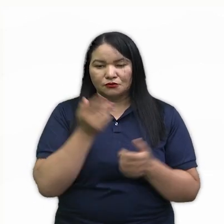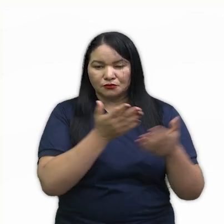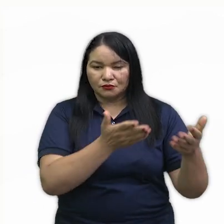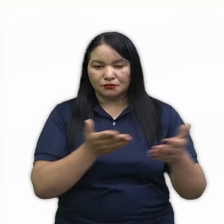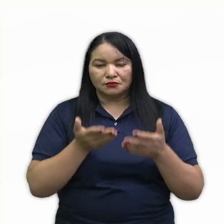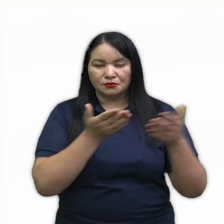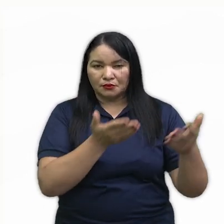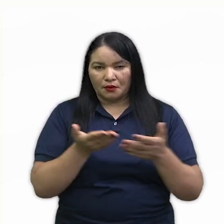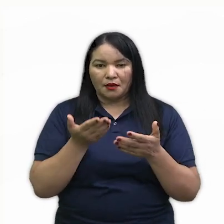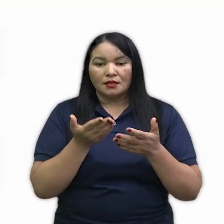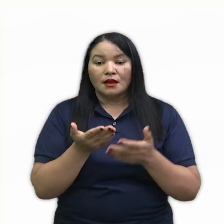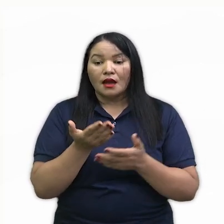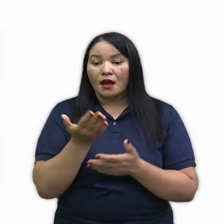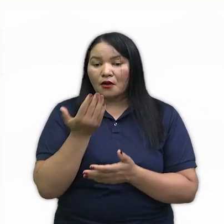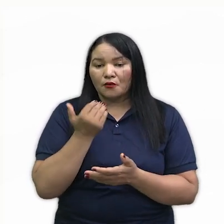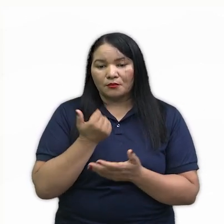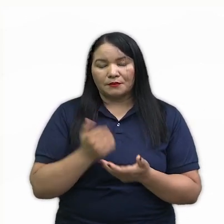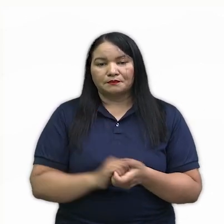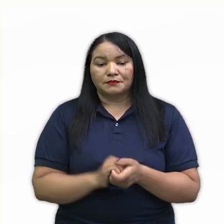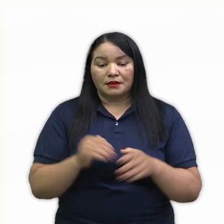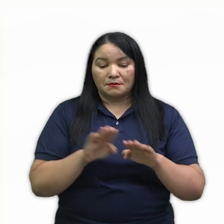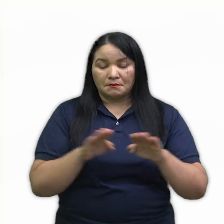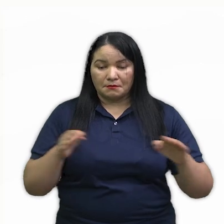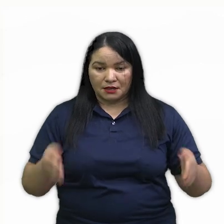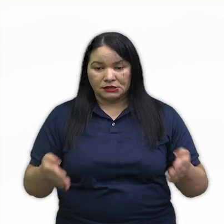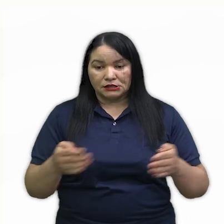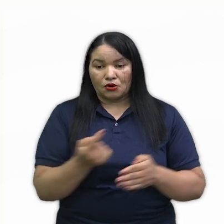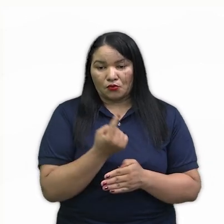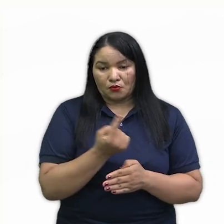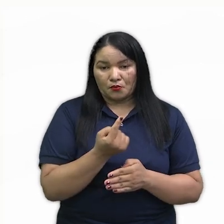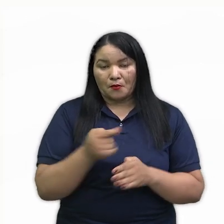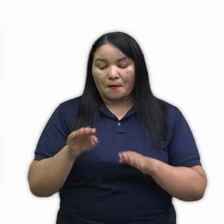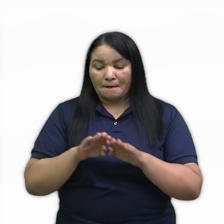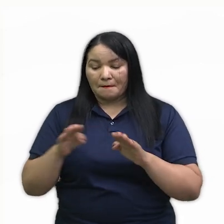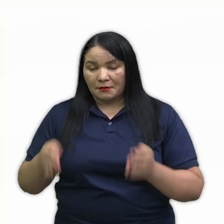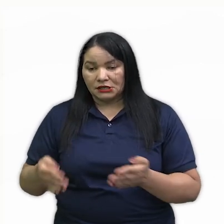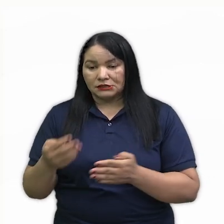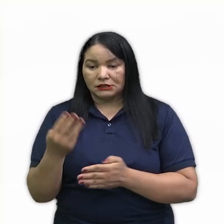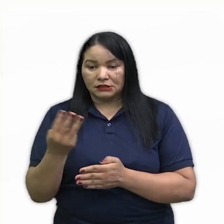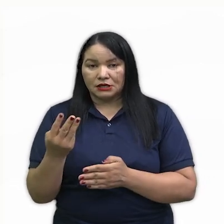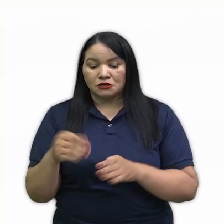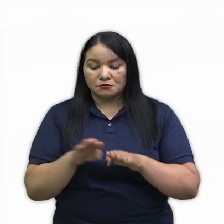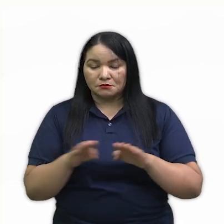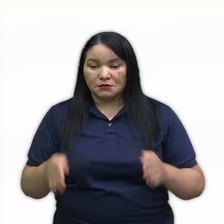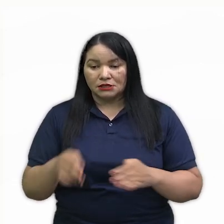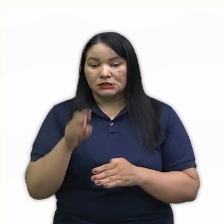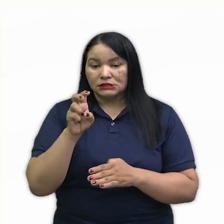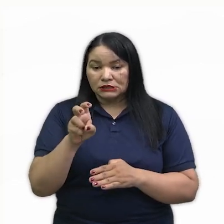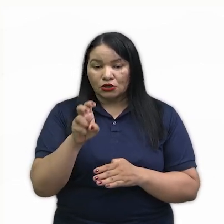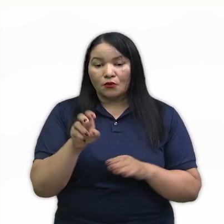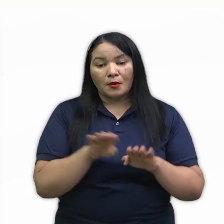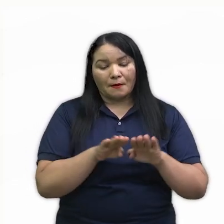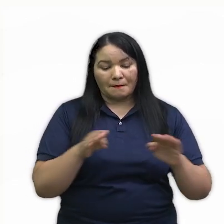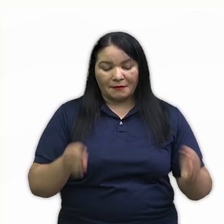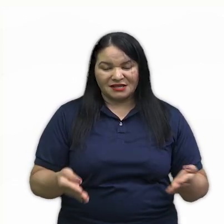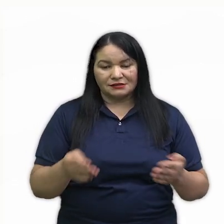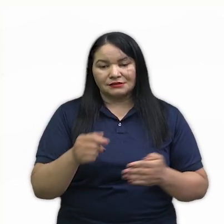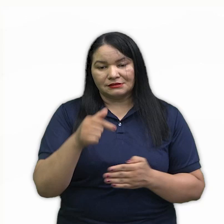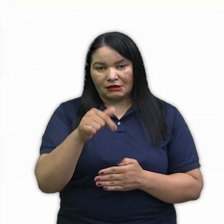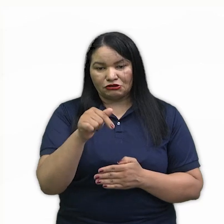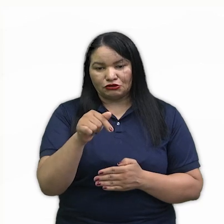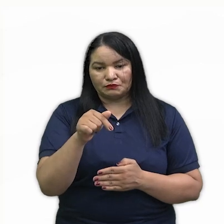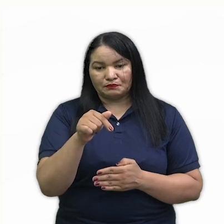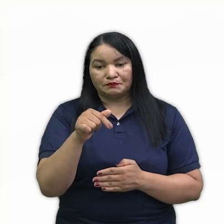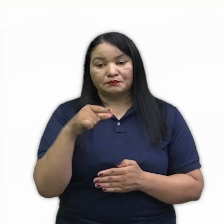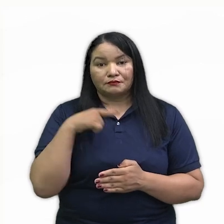buffet, na seguinte ordem: mesa 1, mesa 3, mesa 5, mesa 7 e tal. Então, veja, eu tenho